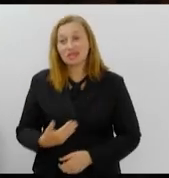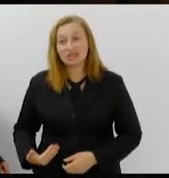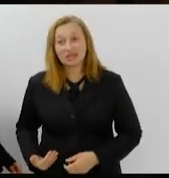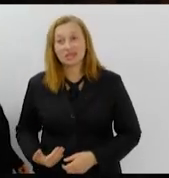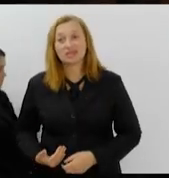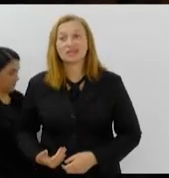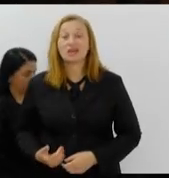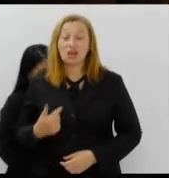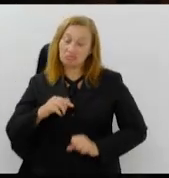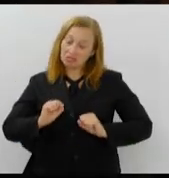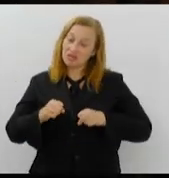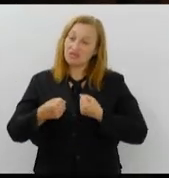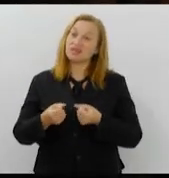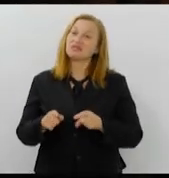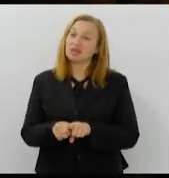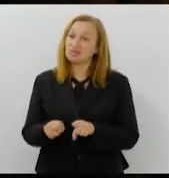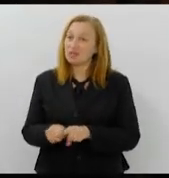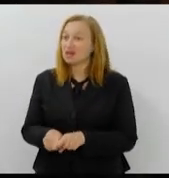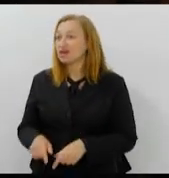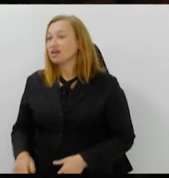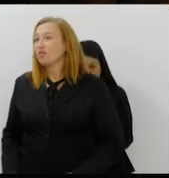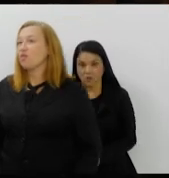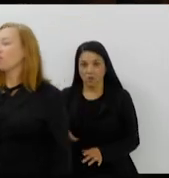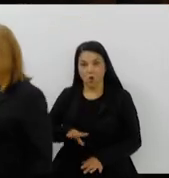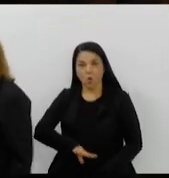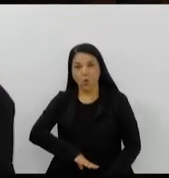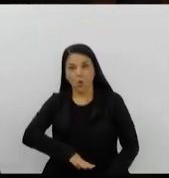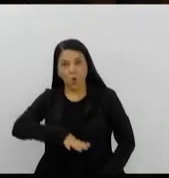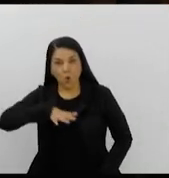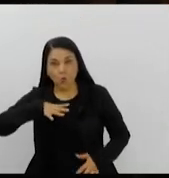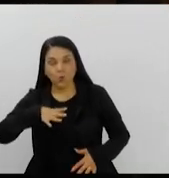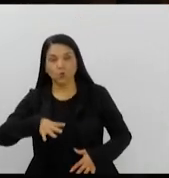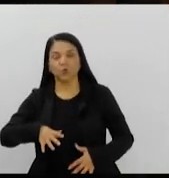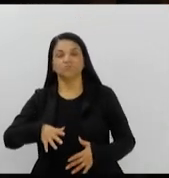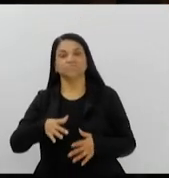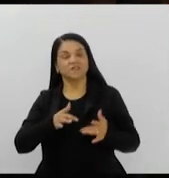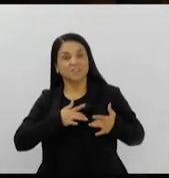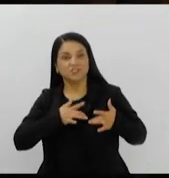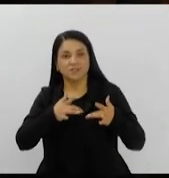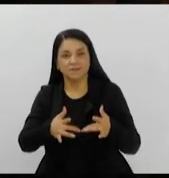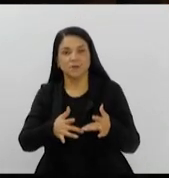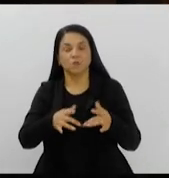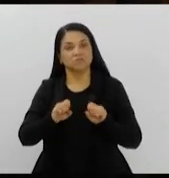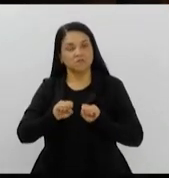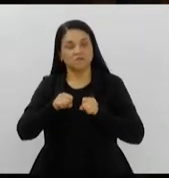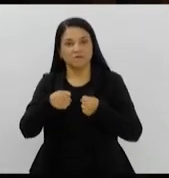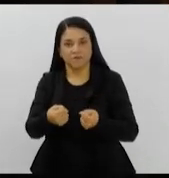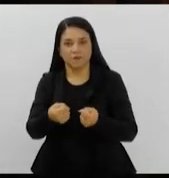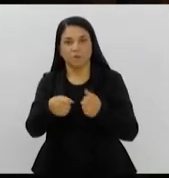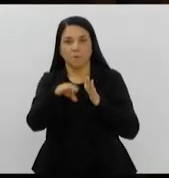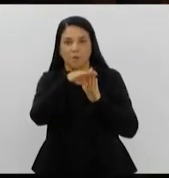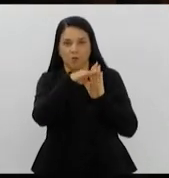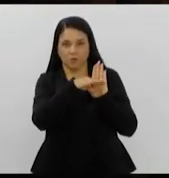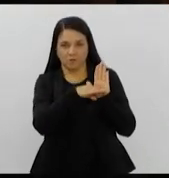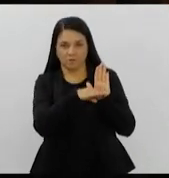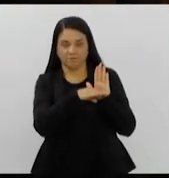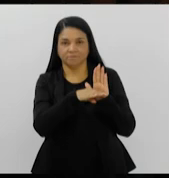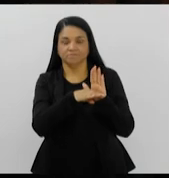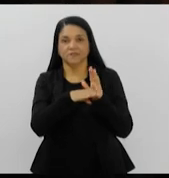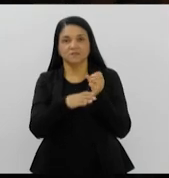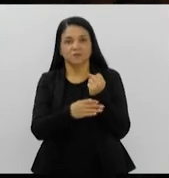também que eu defendo com muito orgulho, com muita dedicação. E hoje, aproveitar aqui